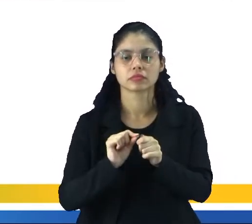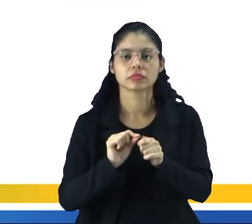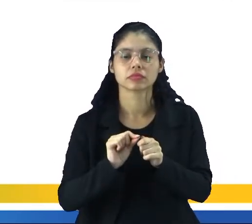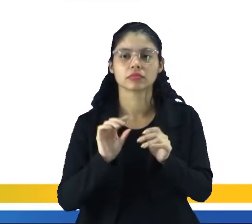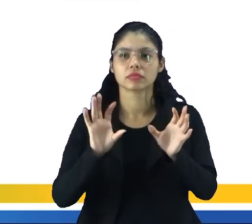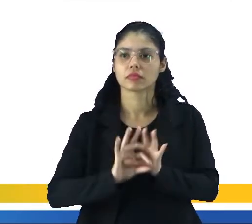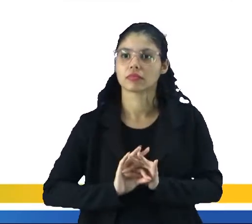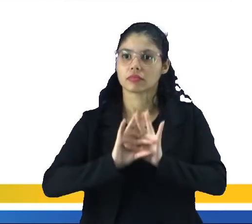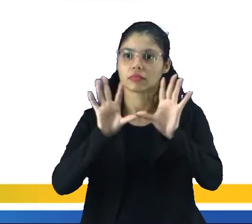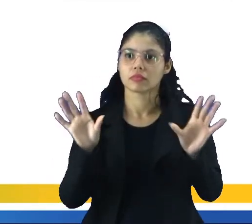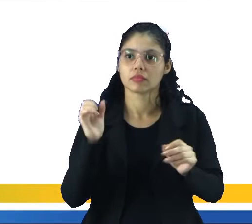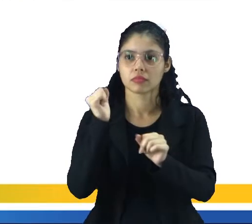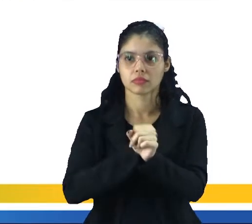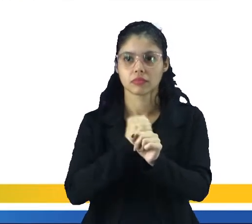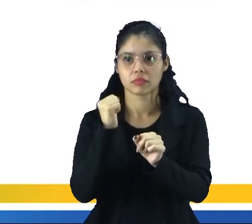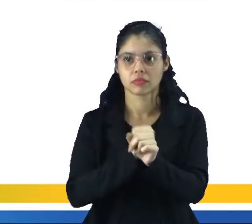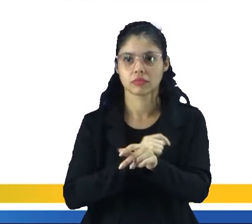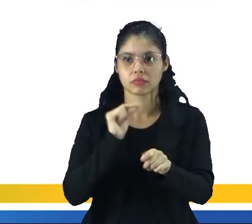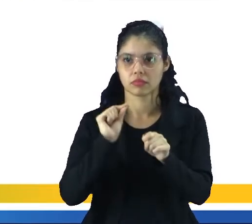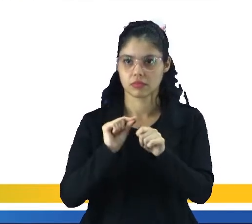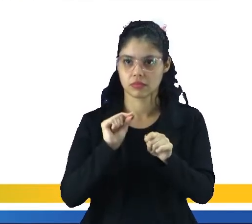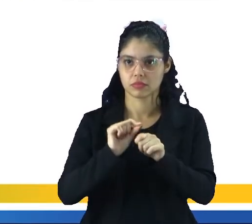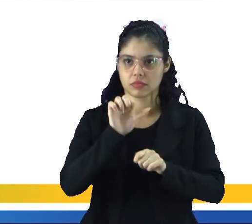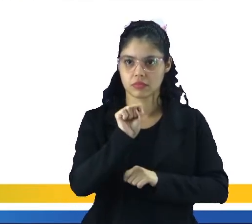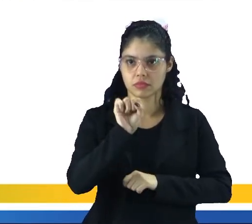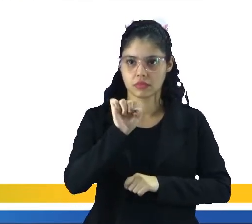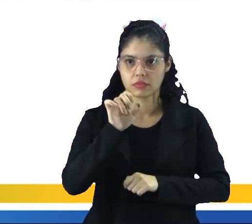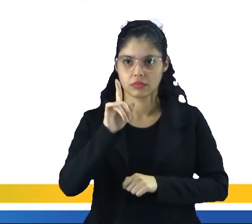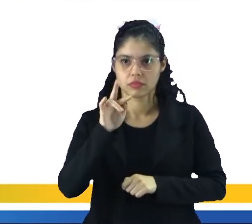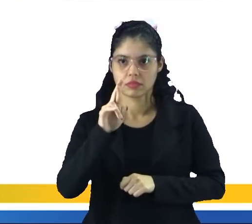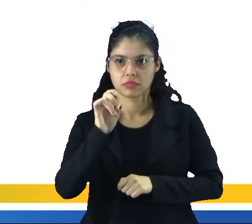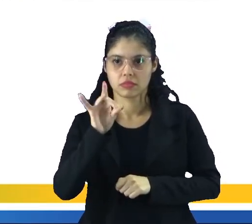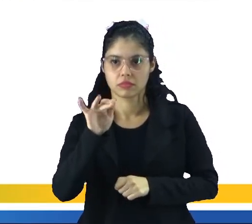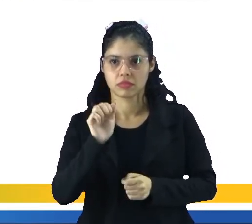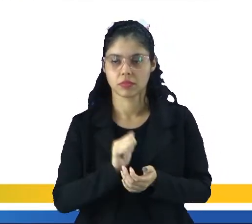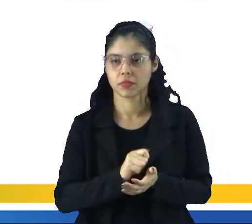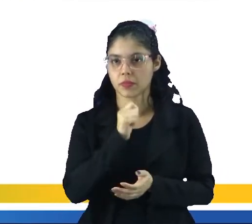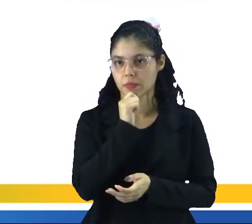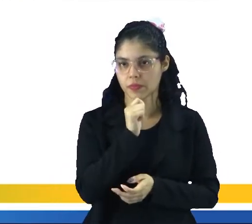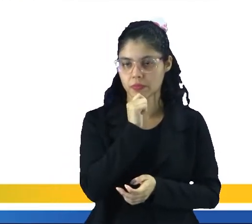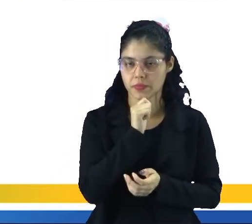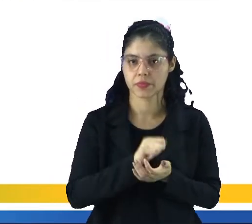livre em construções de formatos semicirculares. Nessa